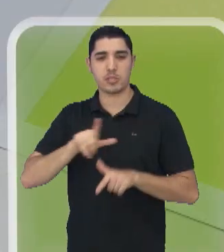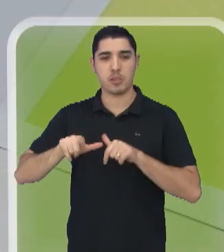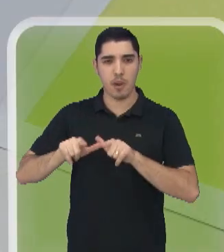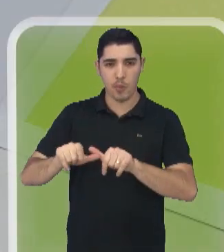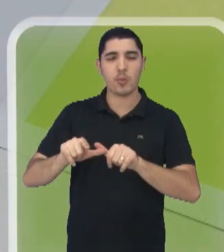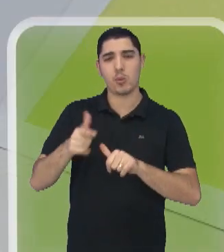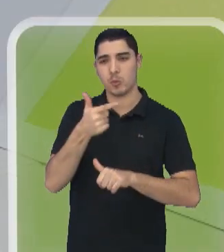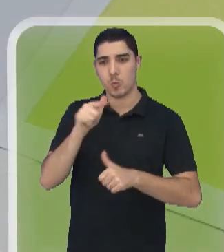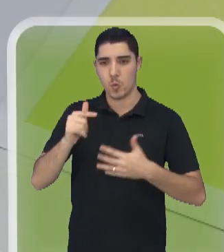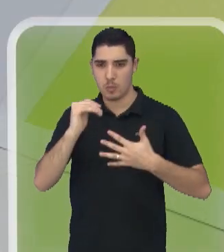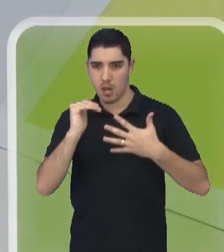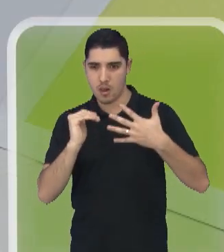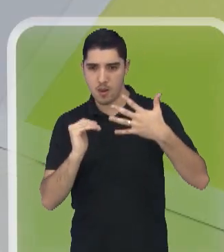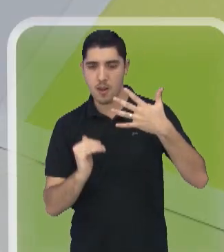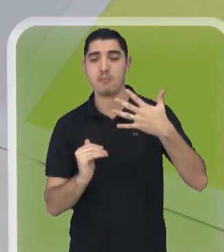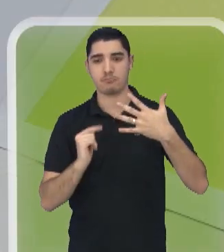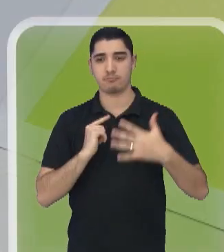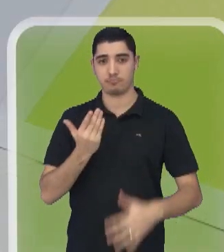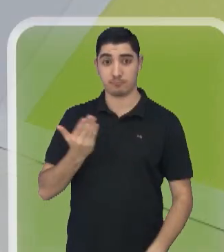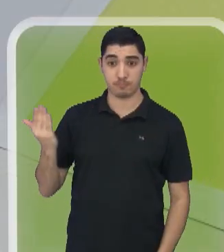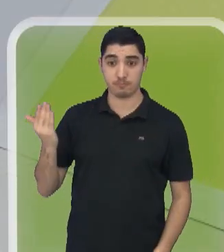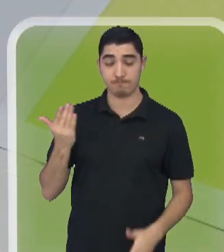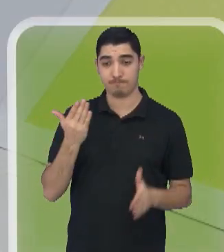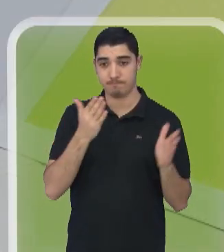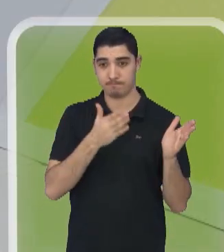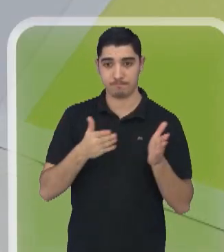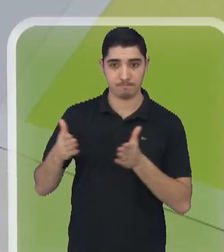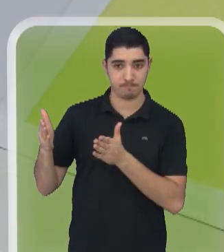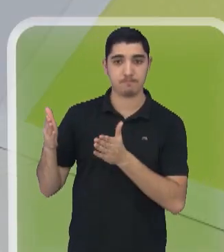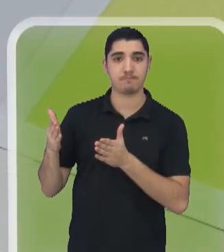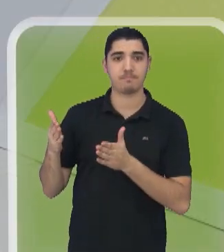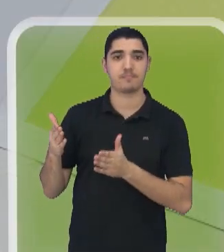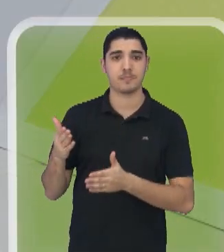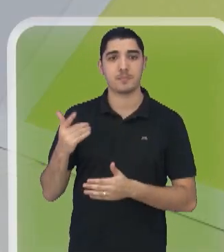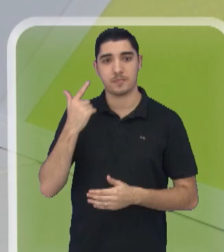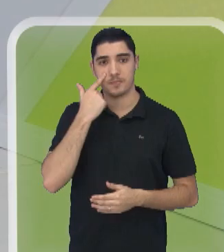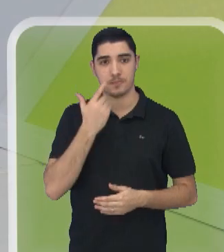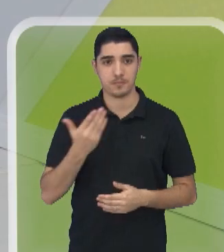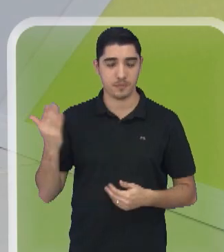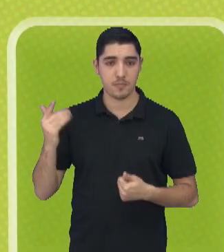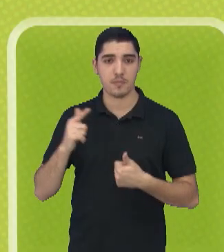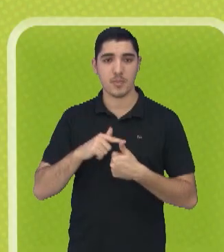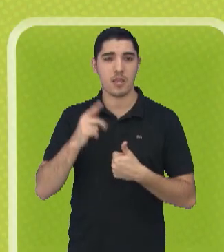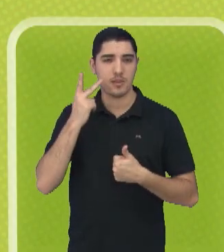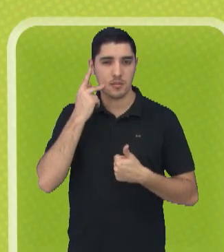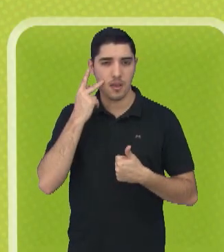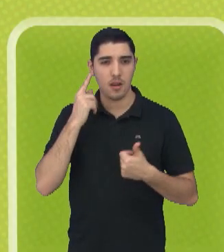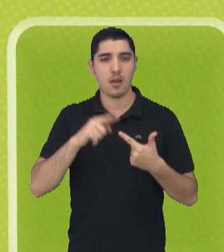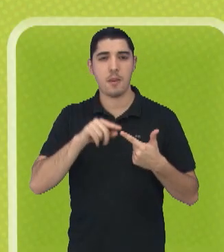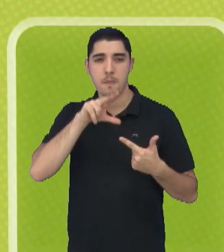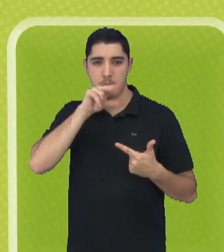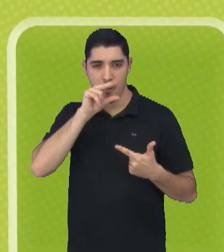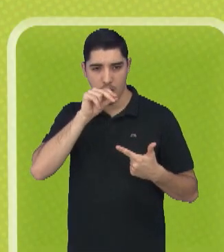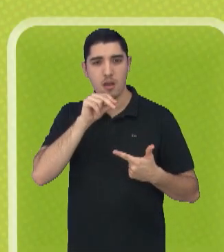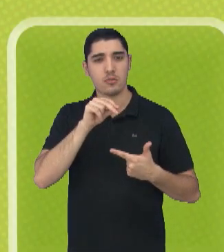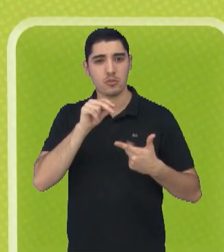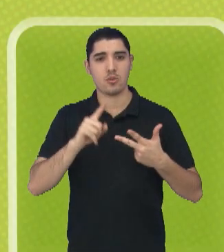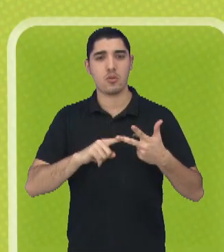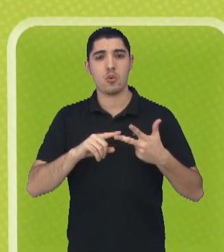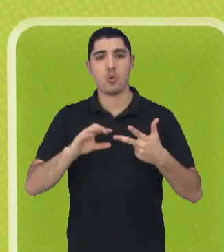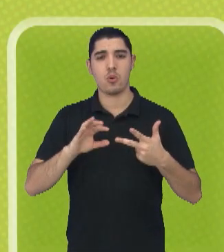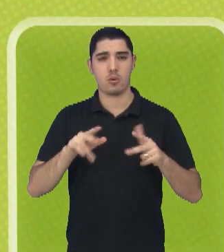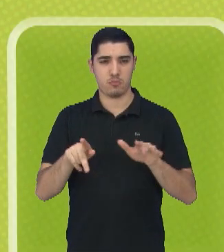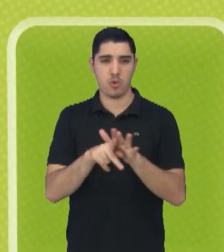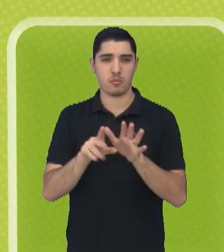Caxias, Brasília, vira a página, meu caro Matheus. Basquete Cearense, Pato Cerrado, União Corinthians